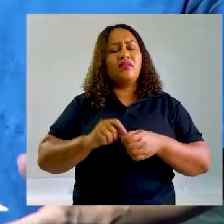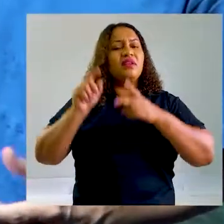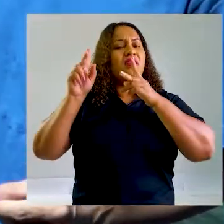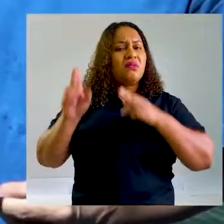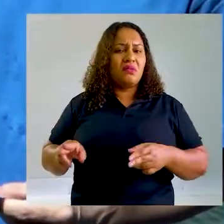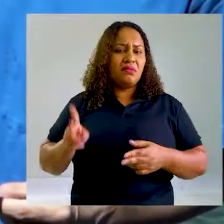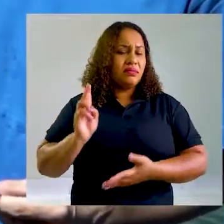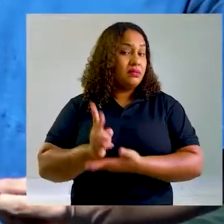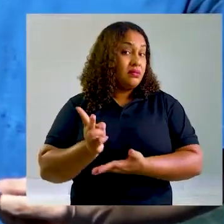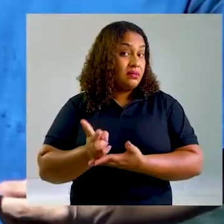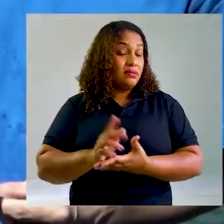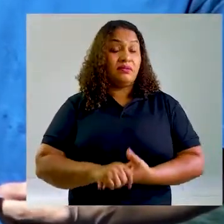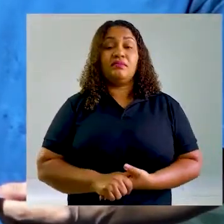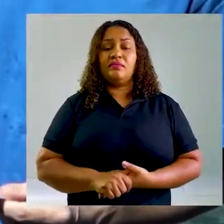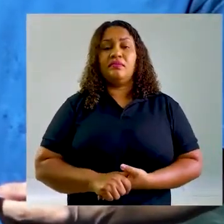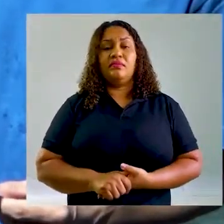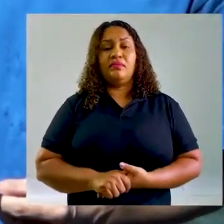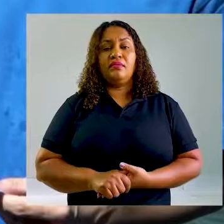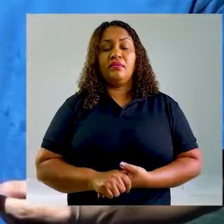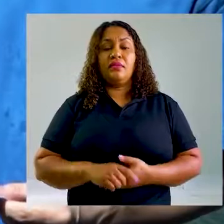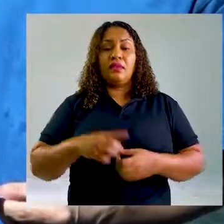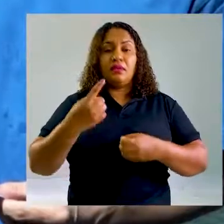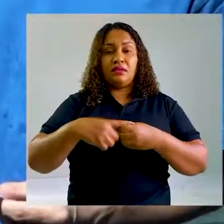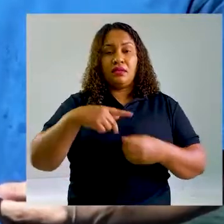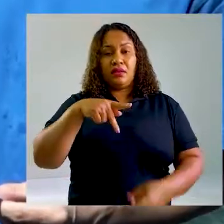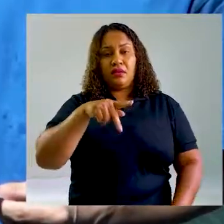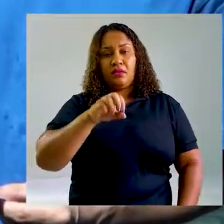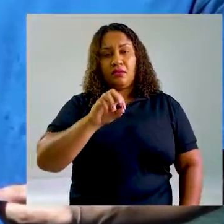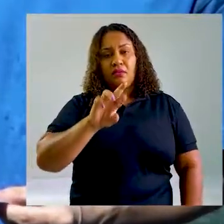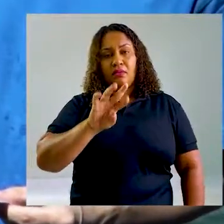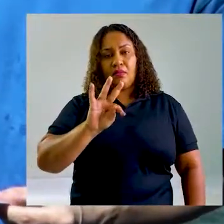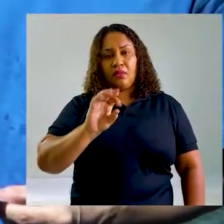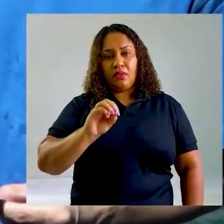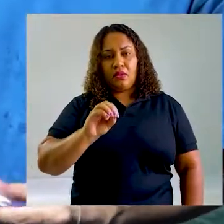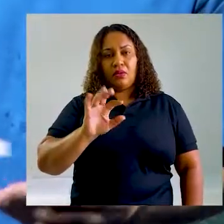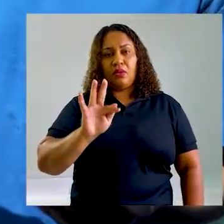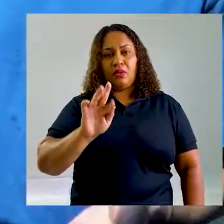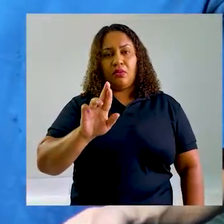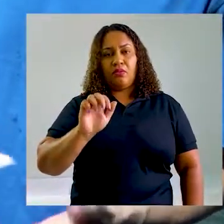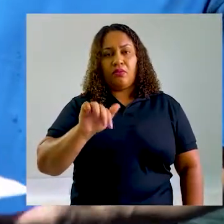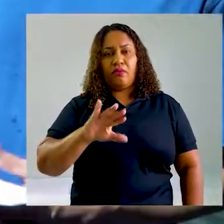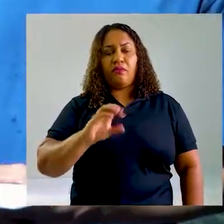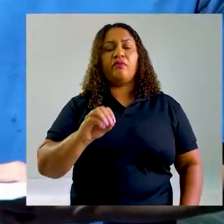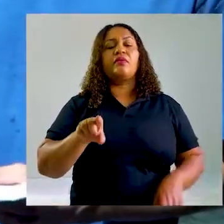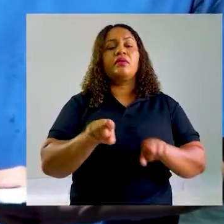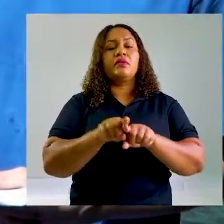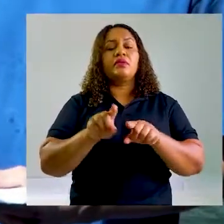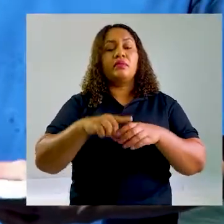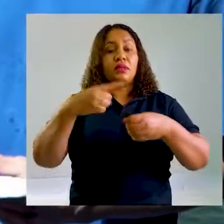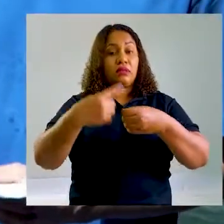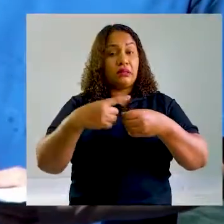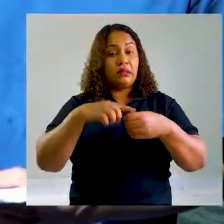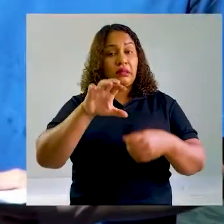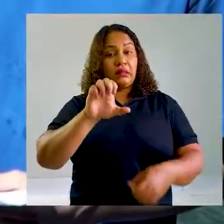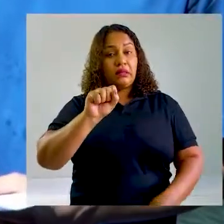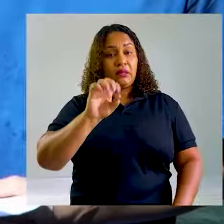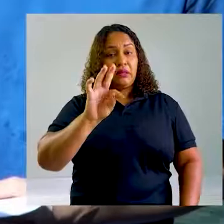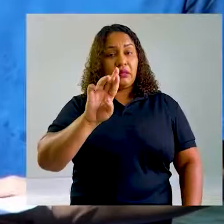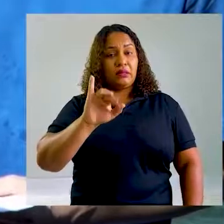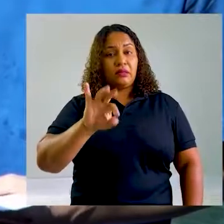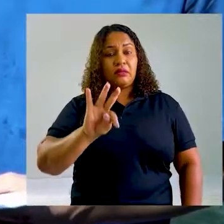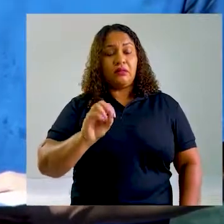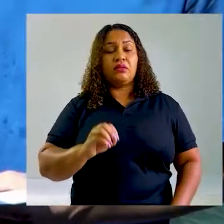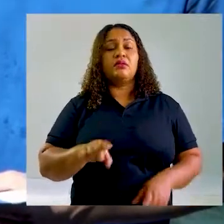isso, certo? Então, Porto Franco está crescendo, né? Estreito está crescendo. Outras cidades